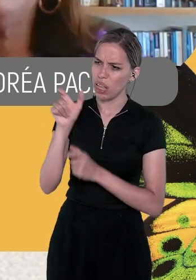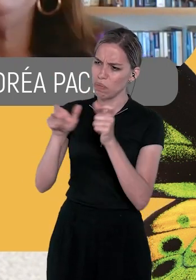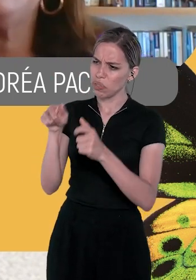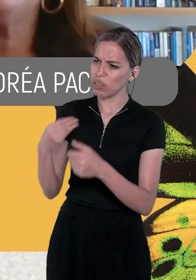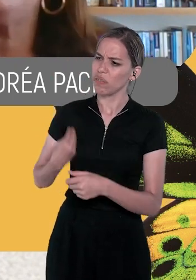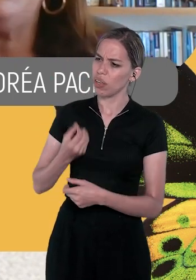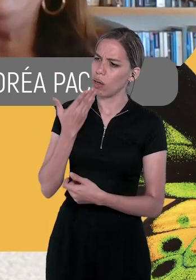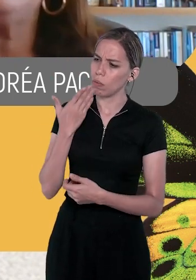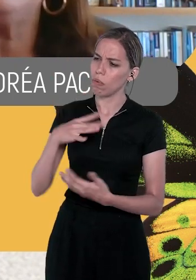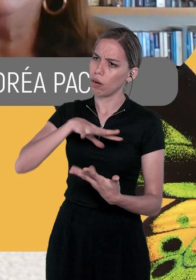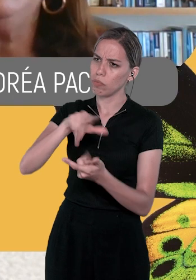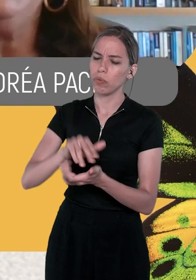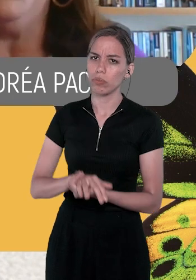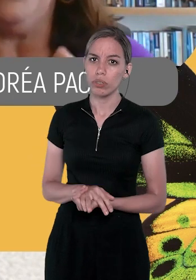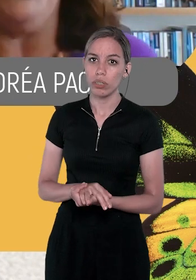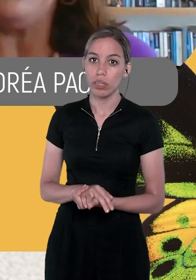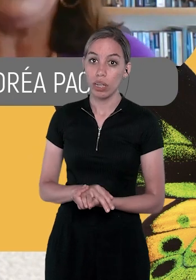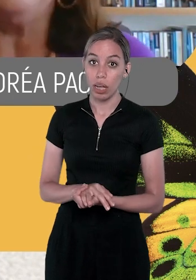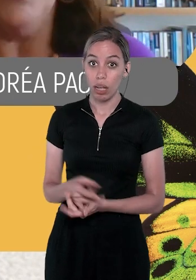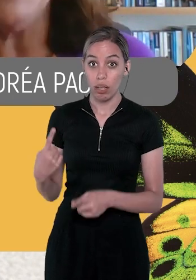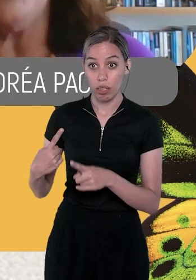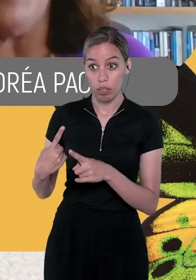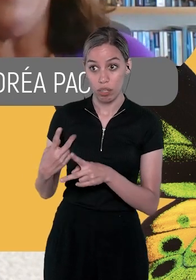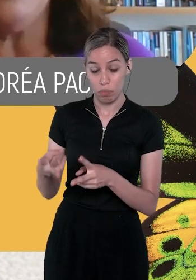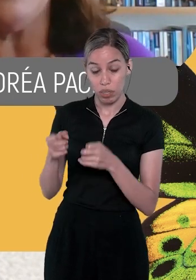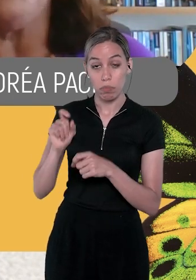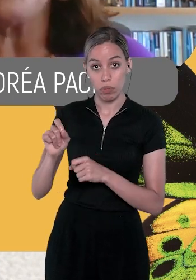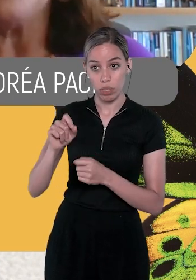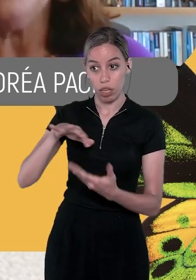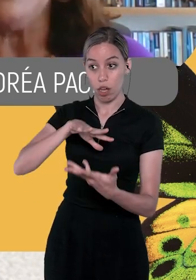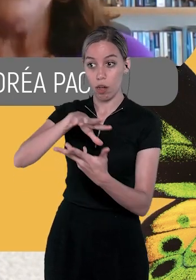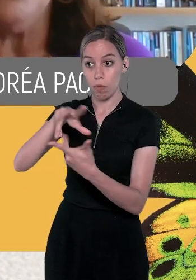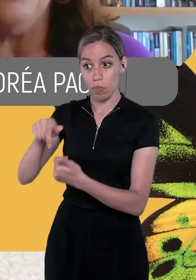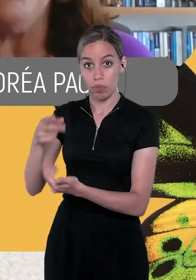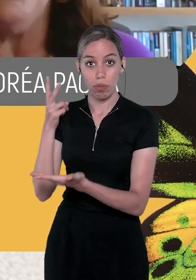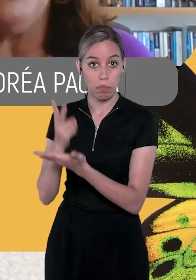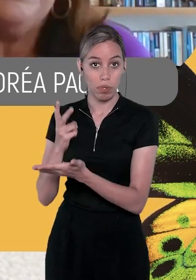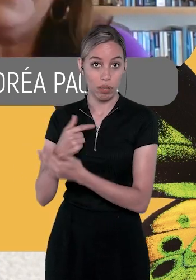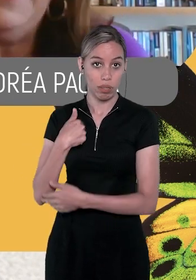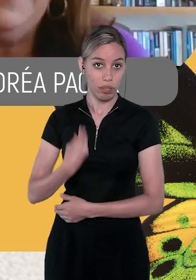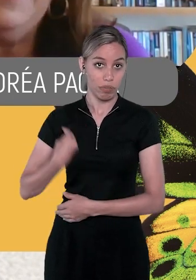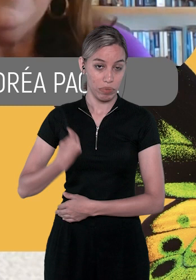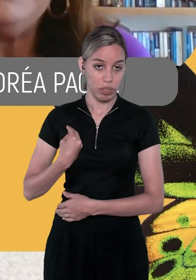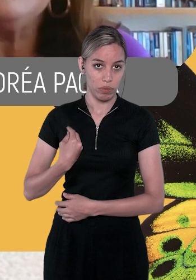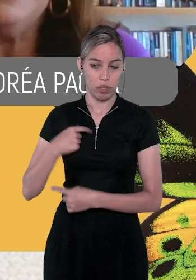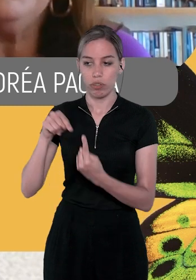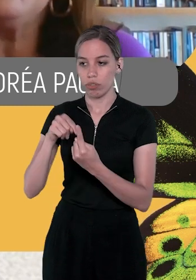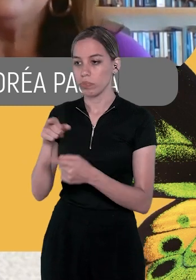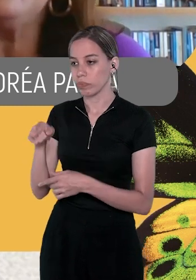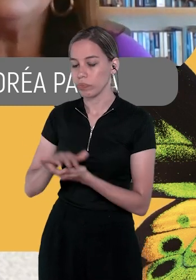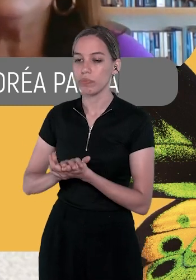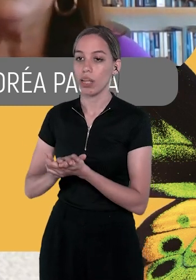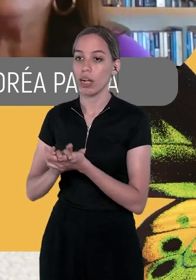porque saía dessa audiência, eu encarava outra audiência, no qual uma mãe precisava